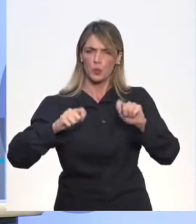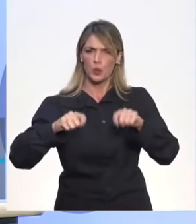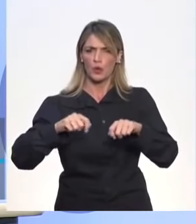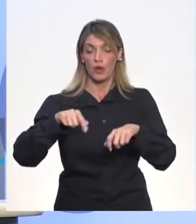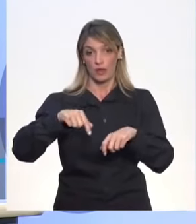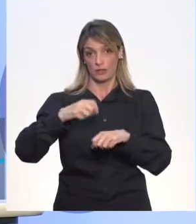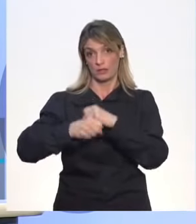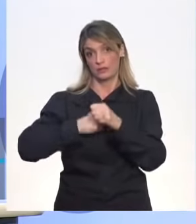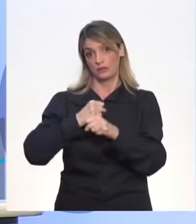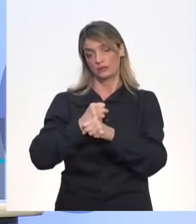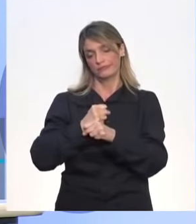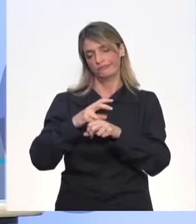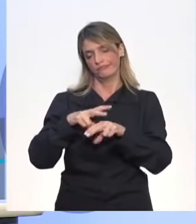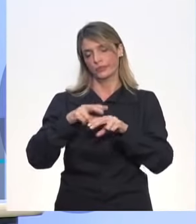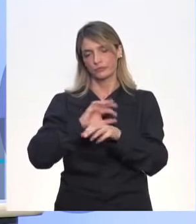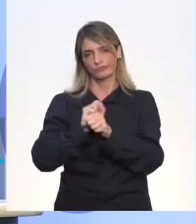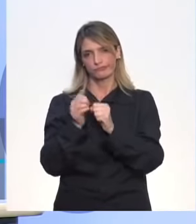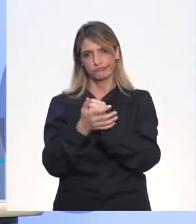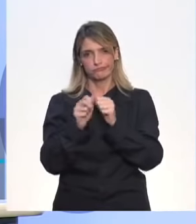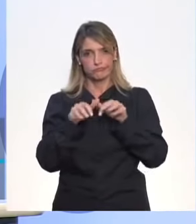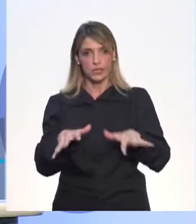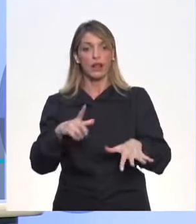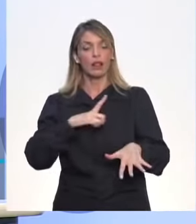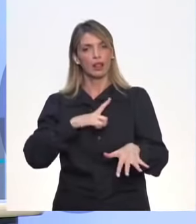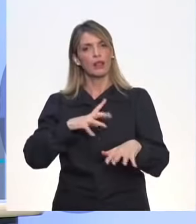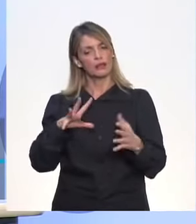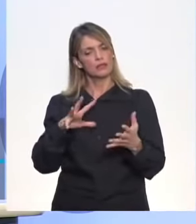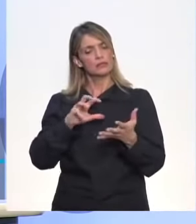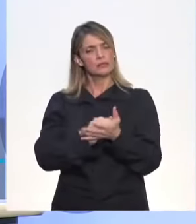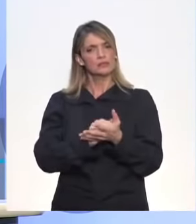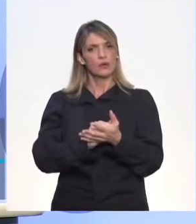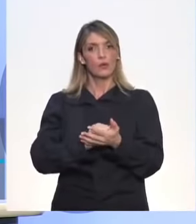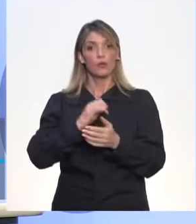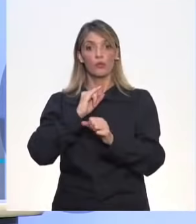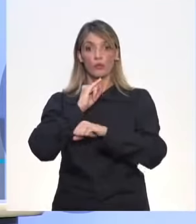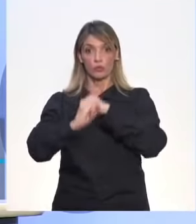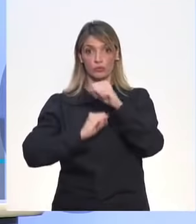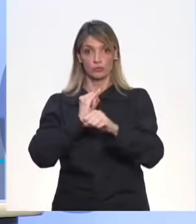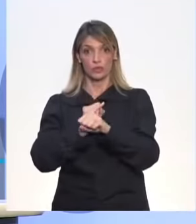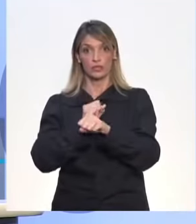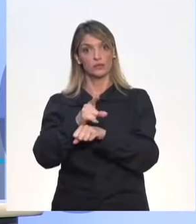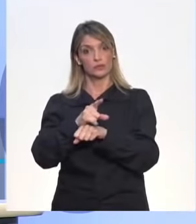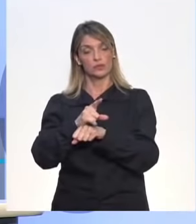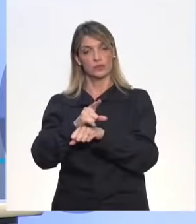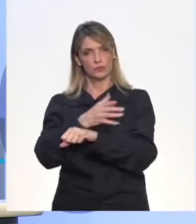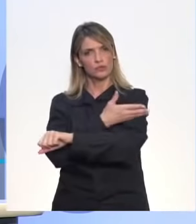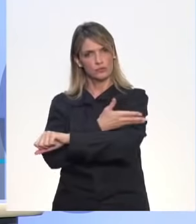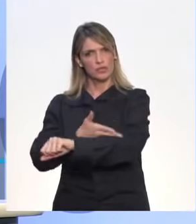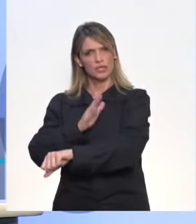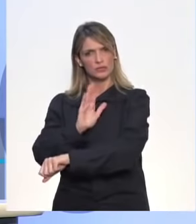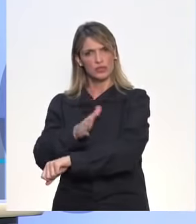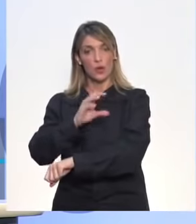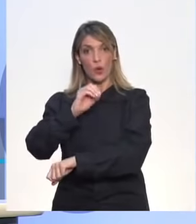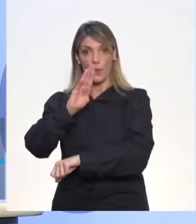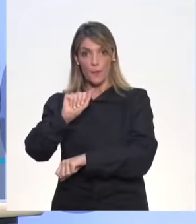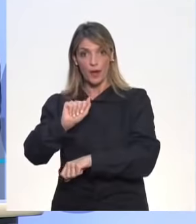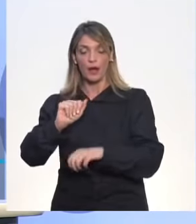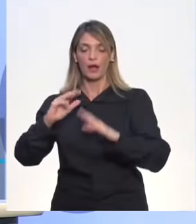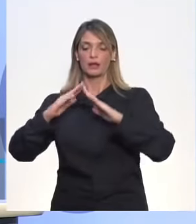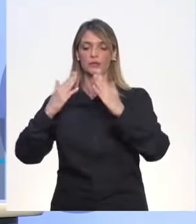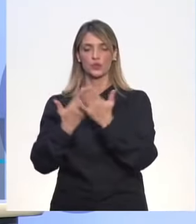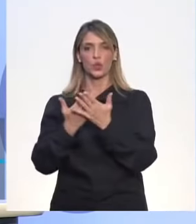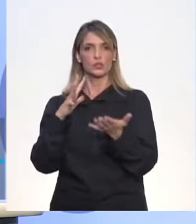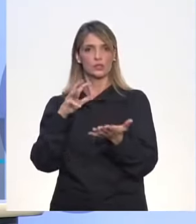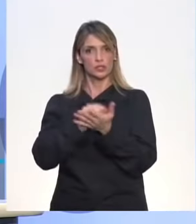ser um pouquinho diferente por conta da pandemia tem inscrição do Aluno Online quem já está acostumado a fazer né Oba sabe que quando a escola tá inscrita